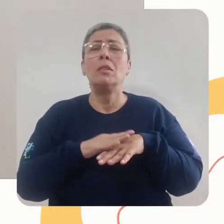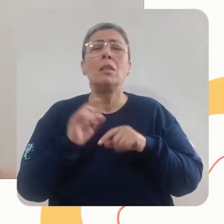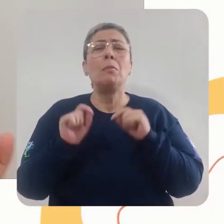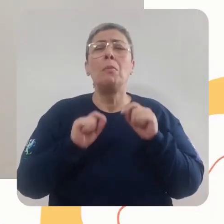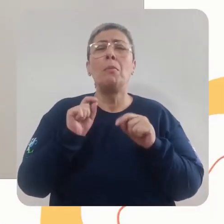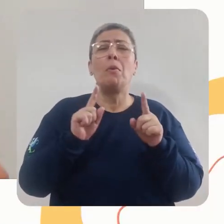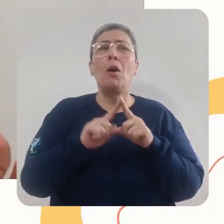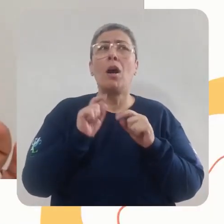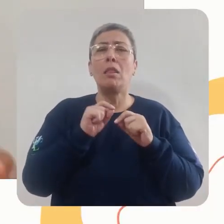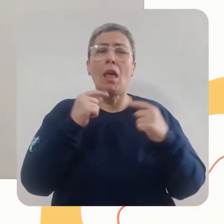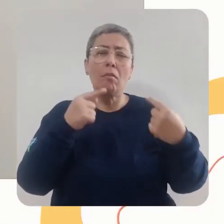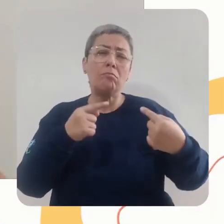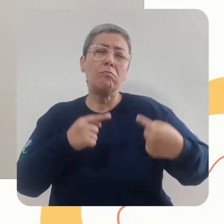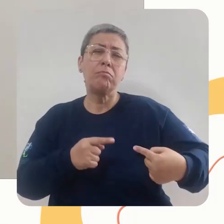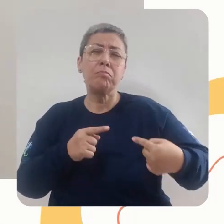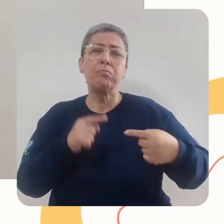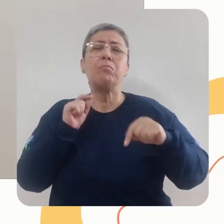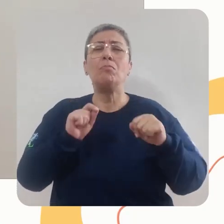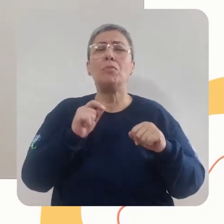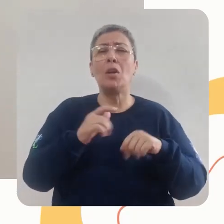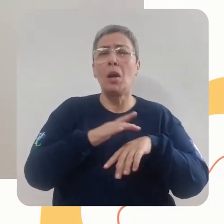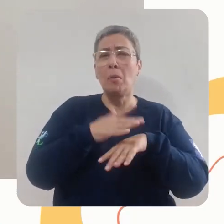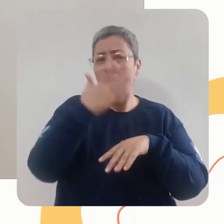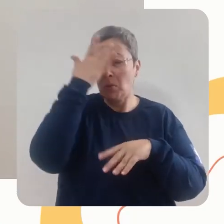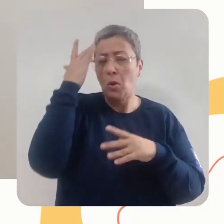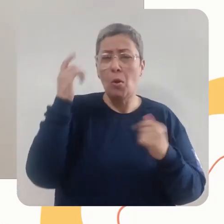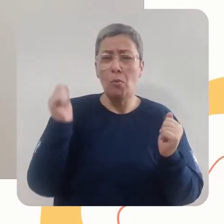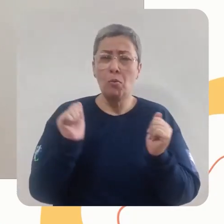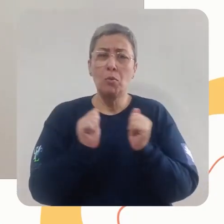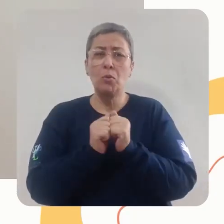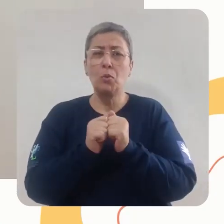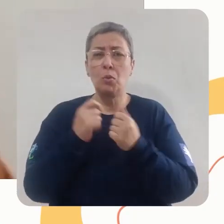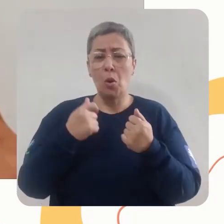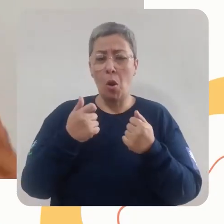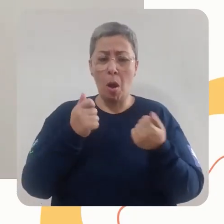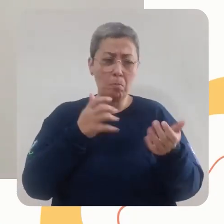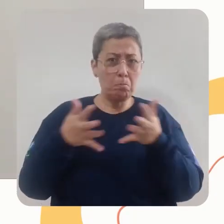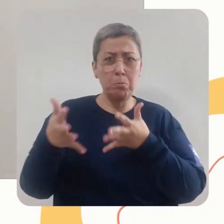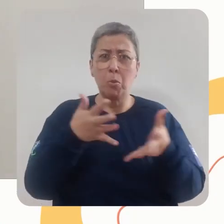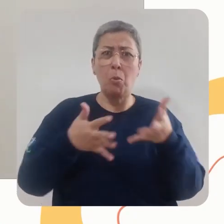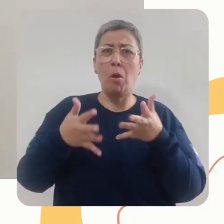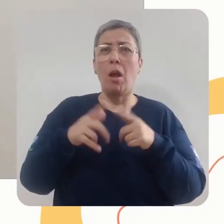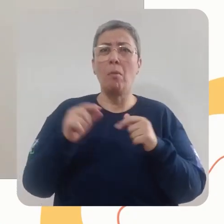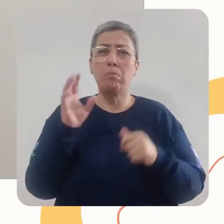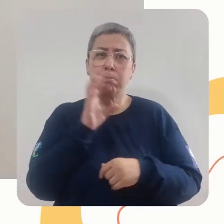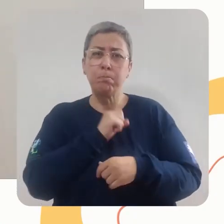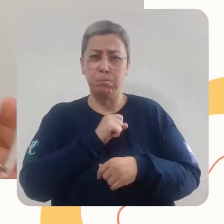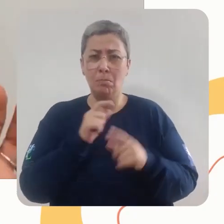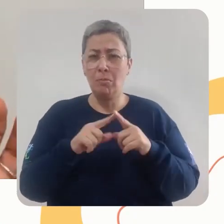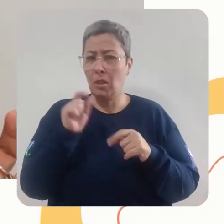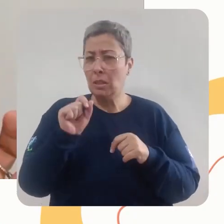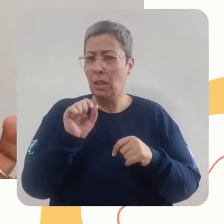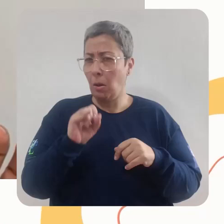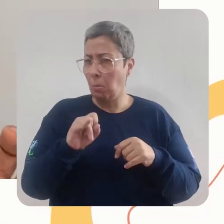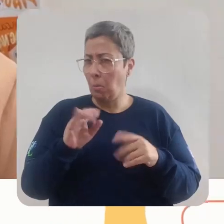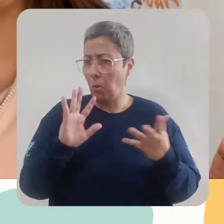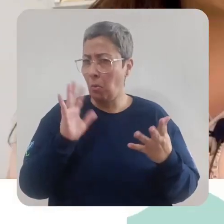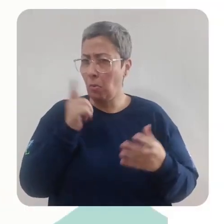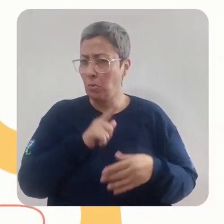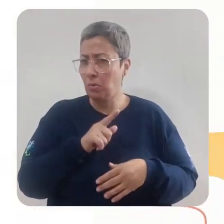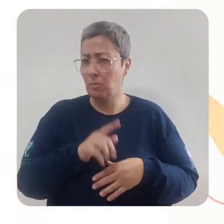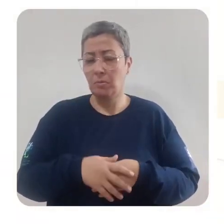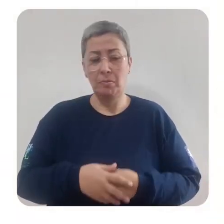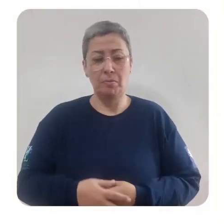fazer? Desafiar alguém a fazer esse trava-línguas, a falar bem rapidinho. Será que essas pessoas